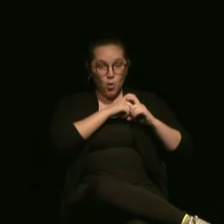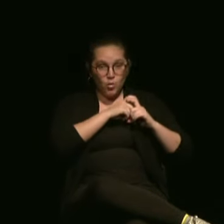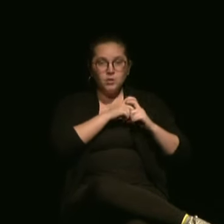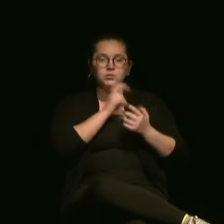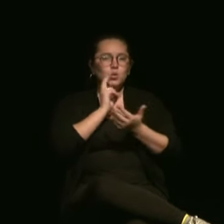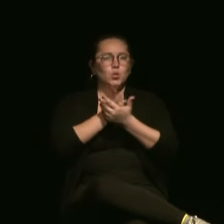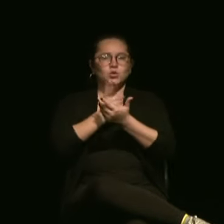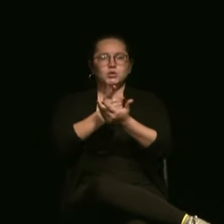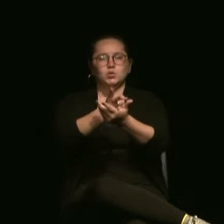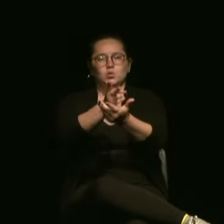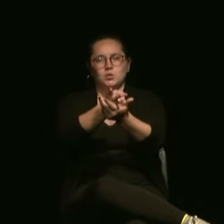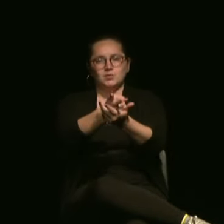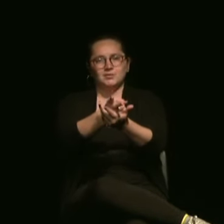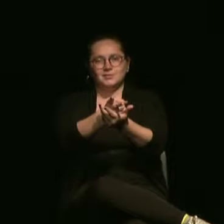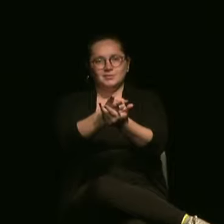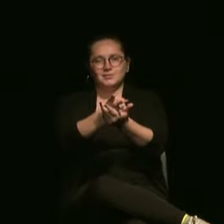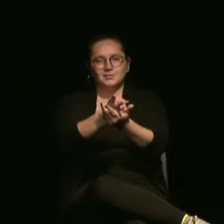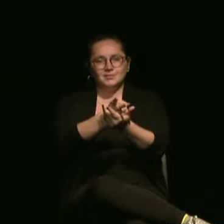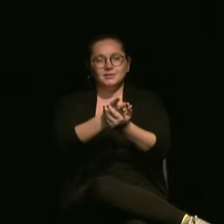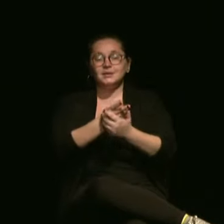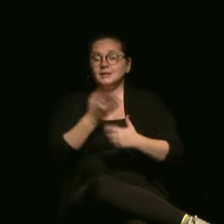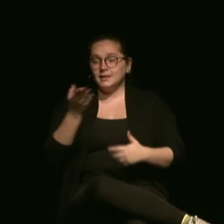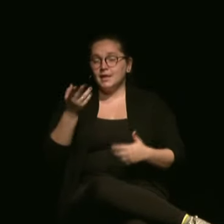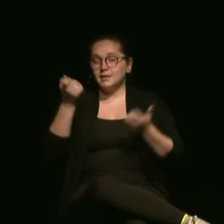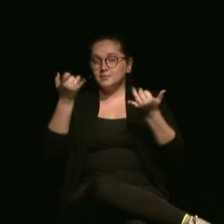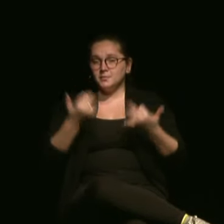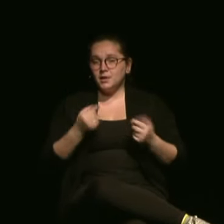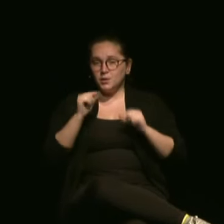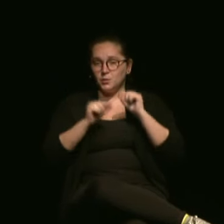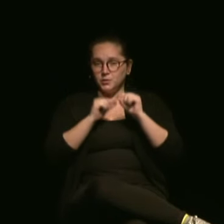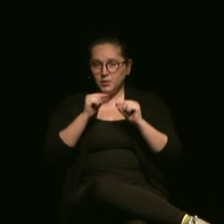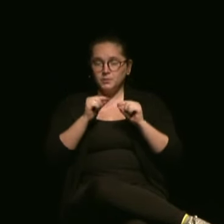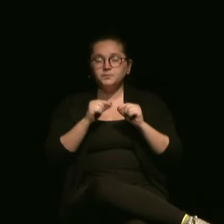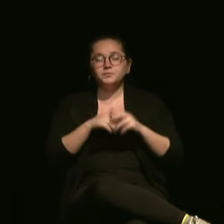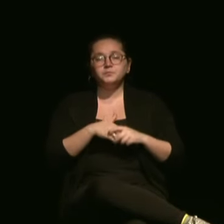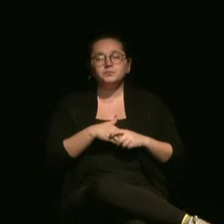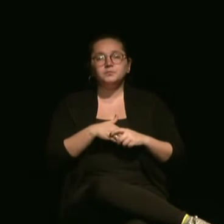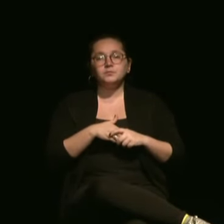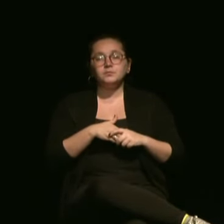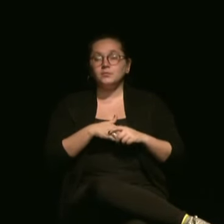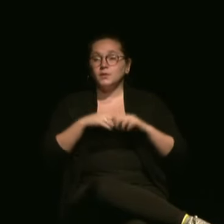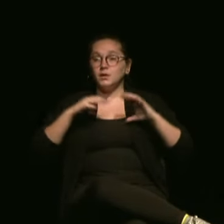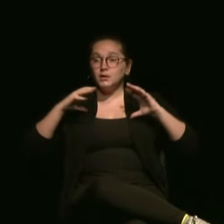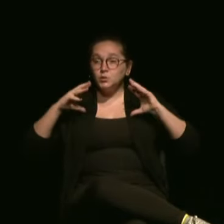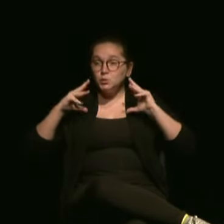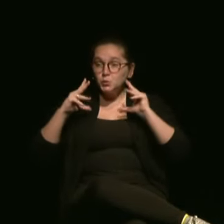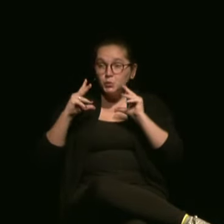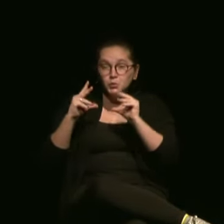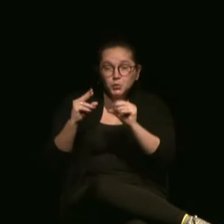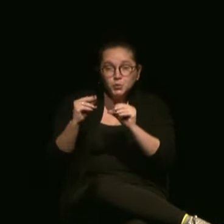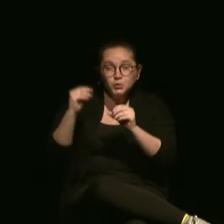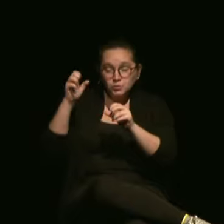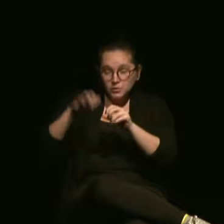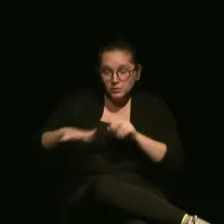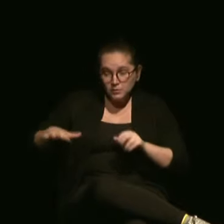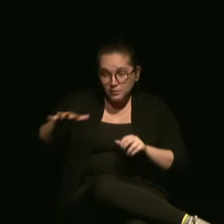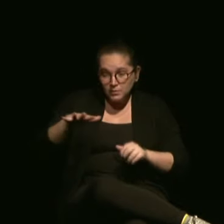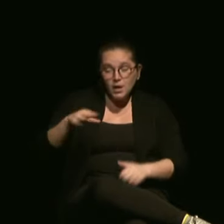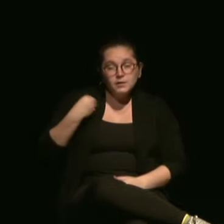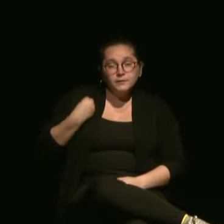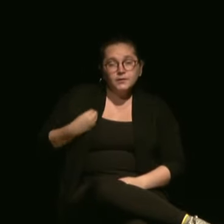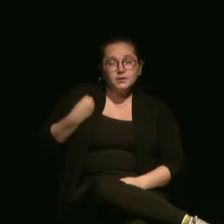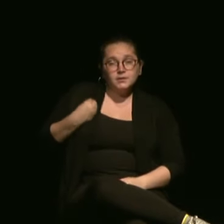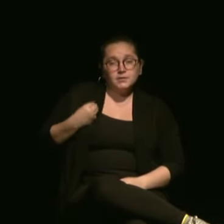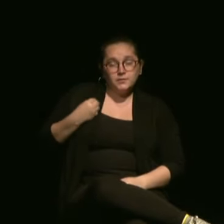Holocausto está presente. O Lanzmann diz, aqui eu estou citando, tudo em Shoah está literalmente